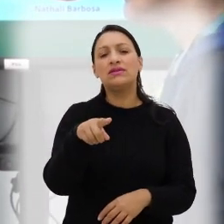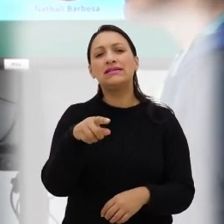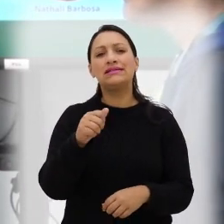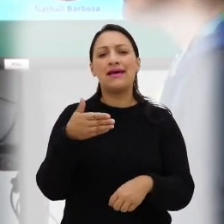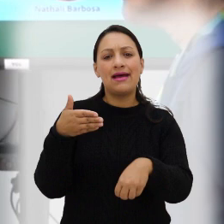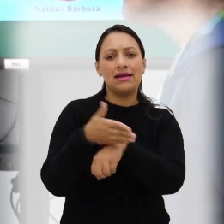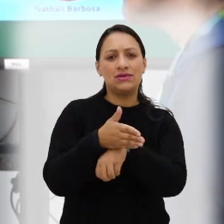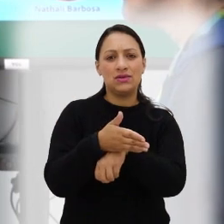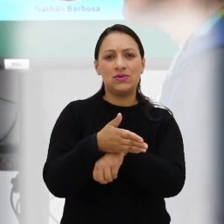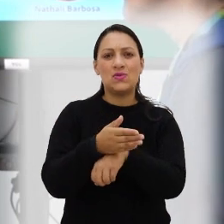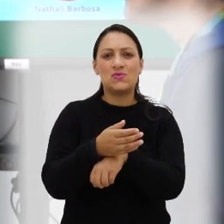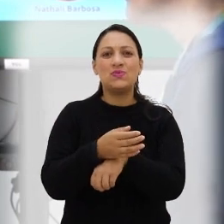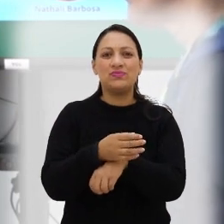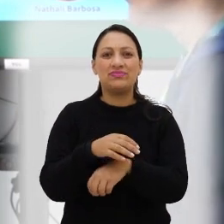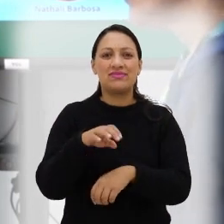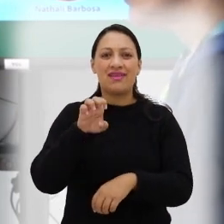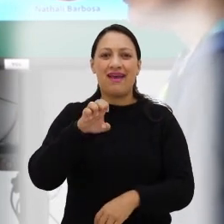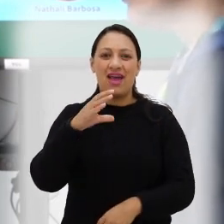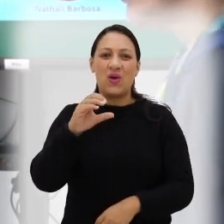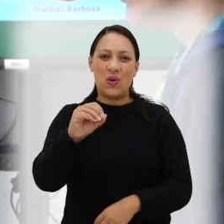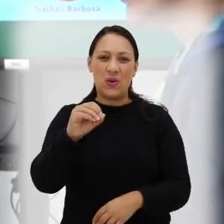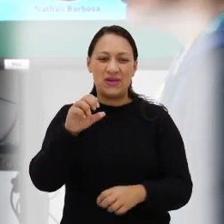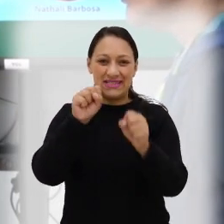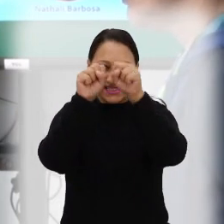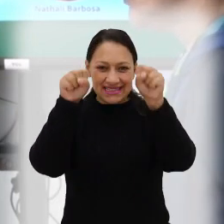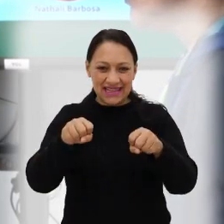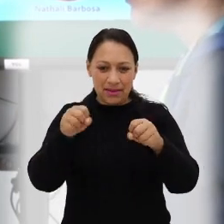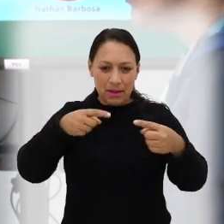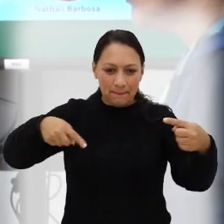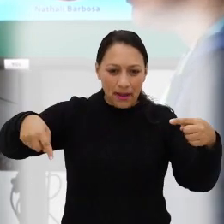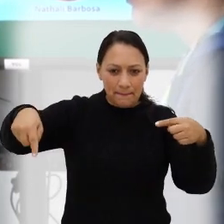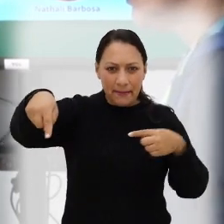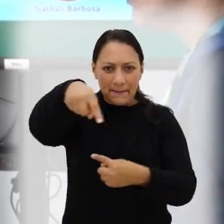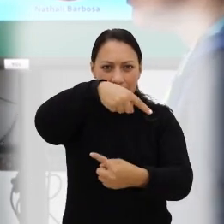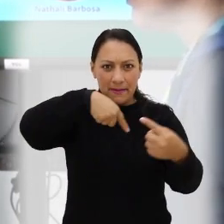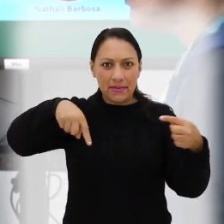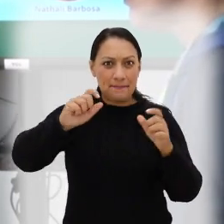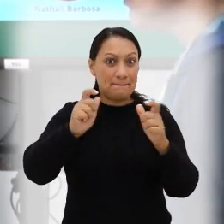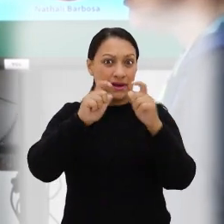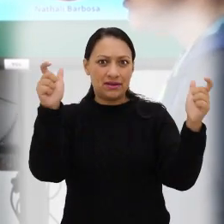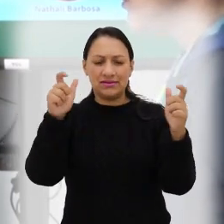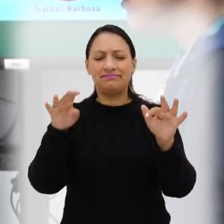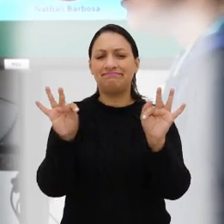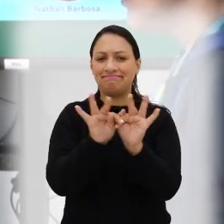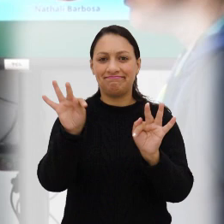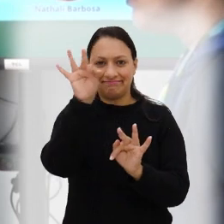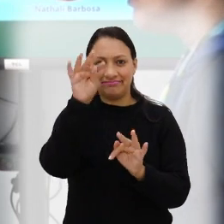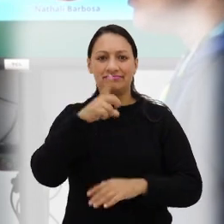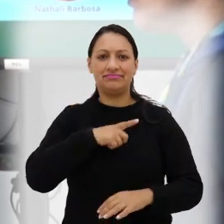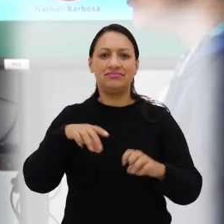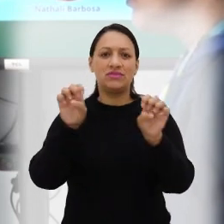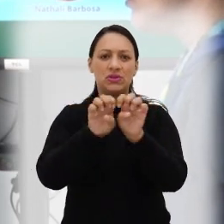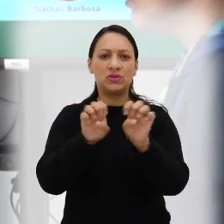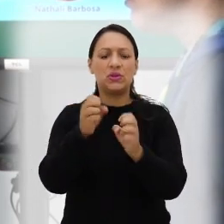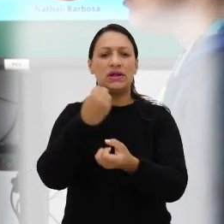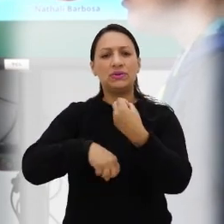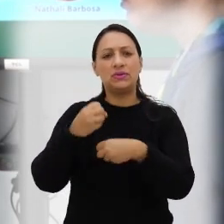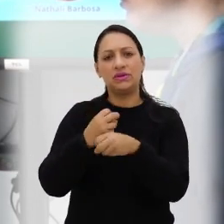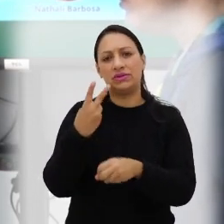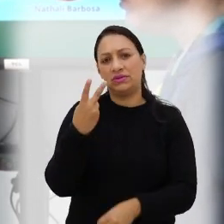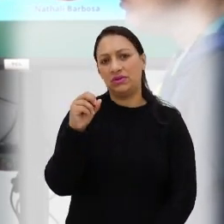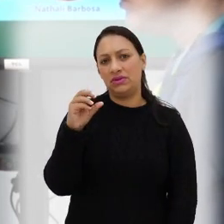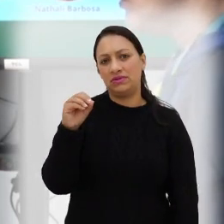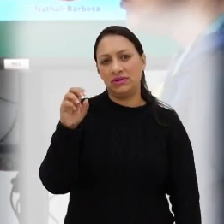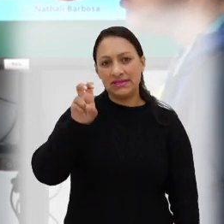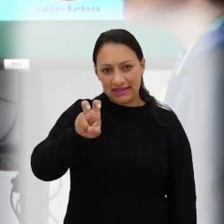num ecossistema muito maior, né? Que é o Fevale Tech Park, que é um parque tecnológico que está estruturado desde 2005. Então, a